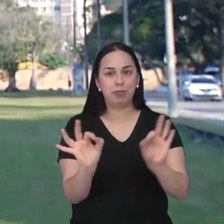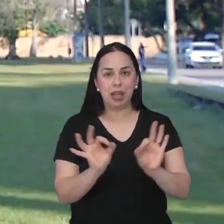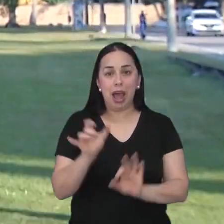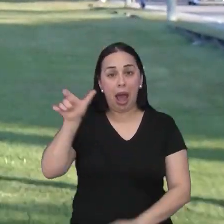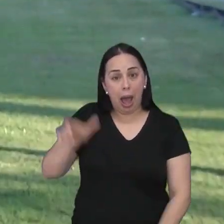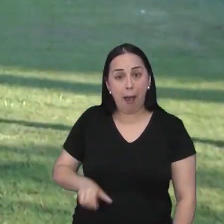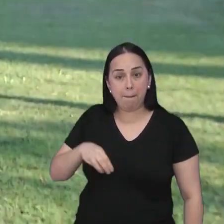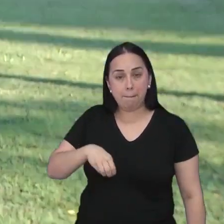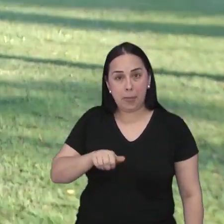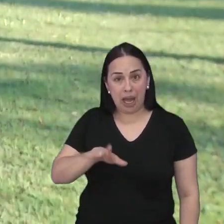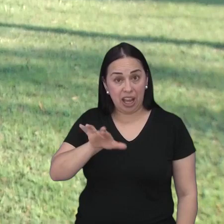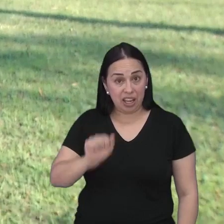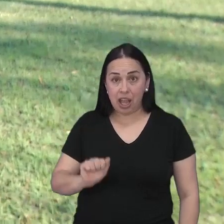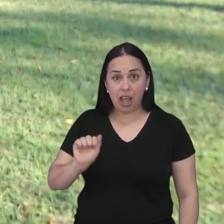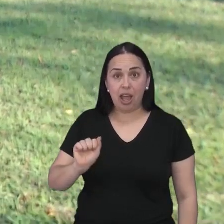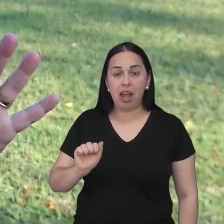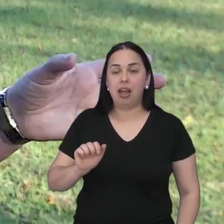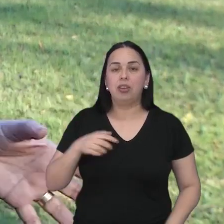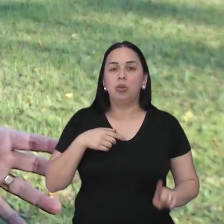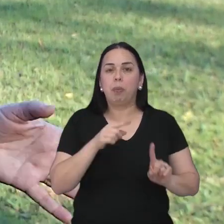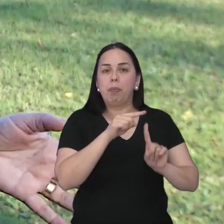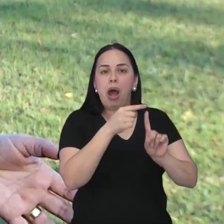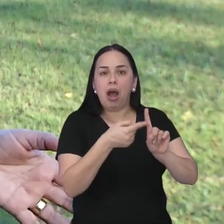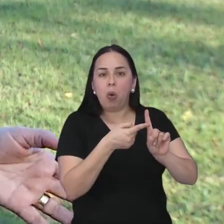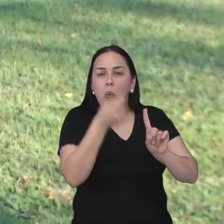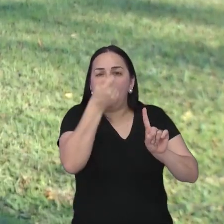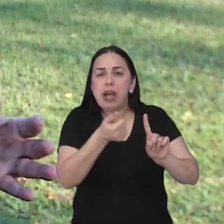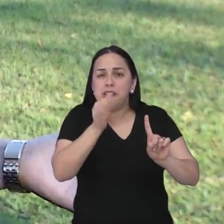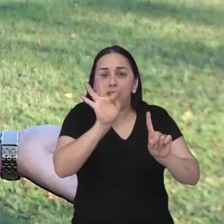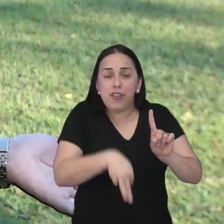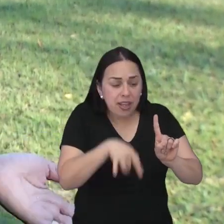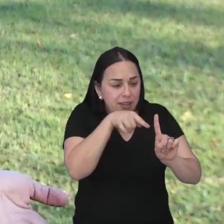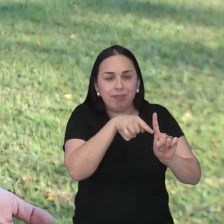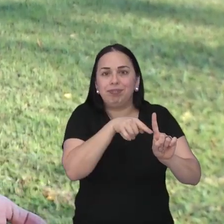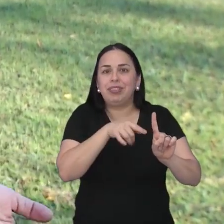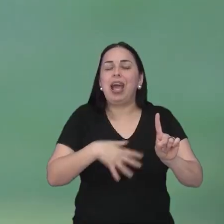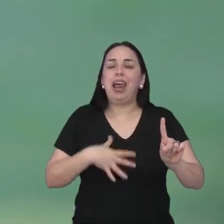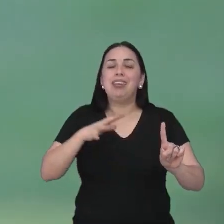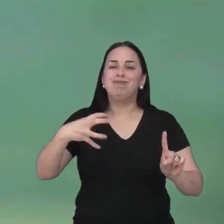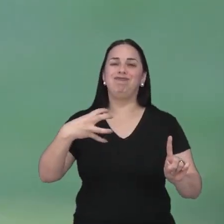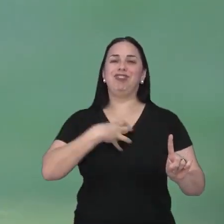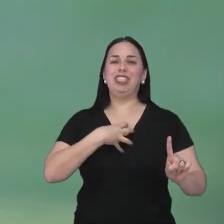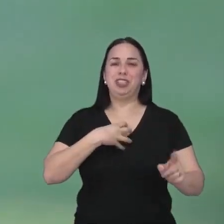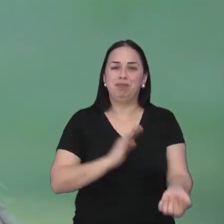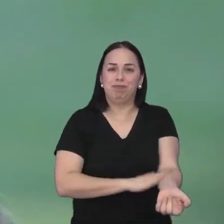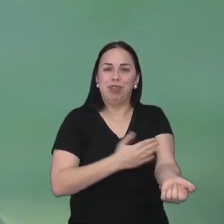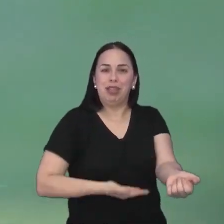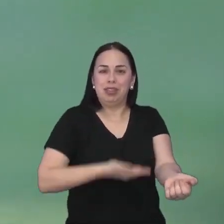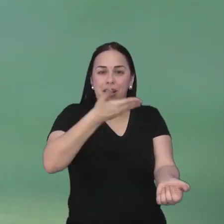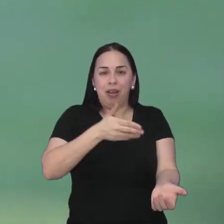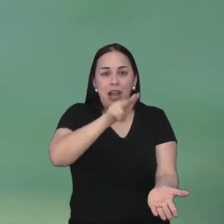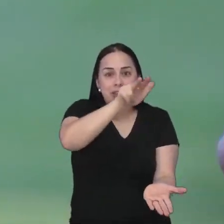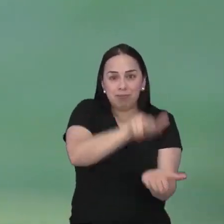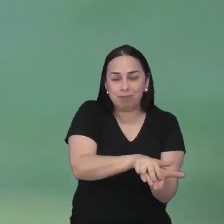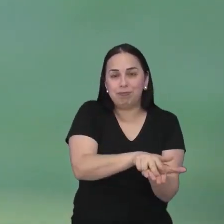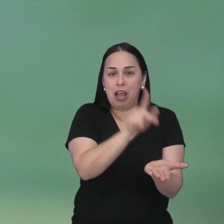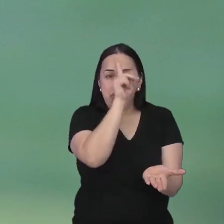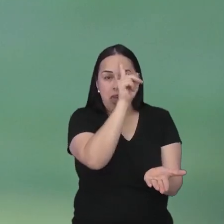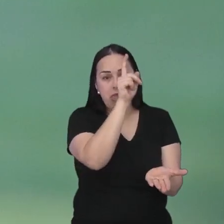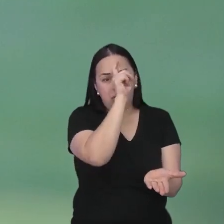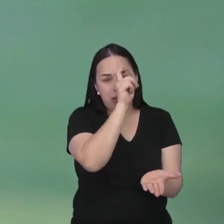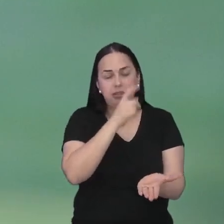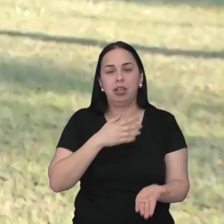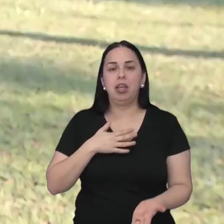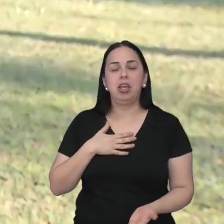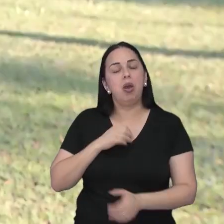sintoma nem fatores de risco, a Maria desenvolveu a pré-eclâmpsia no final da gravidez. Foram vários dias internada no hospital após